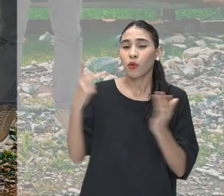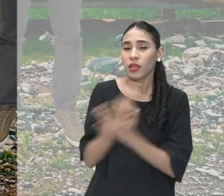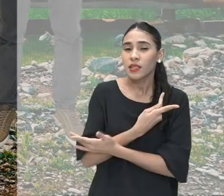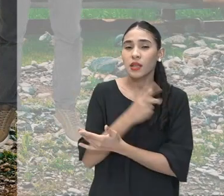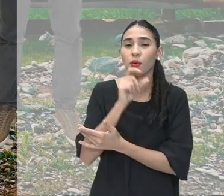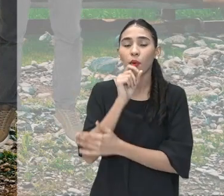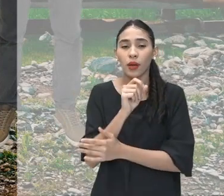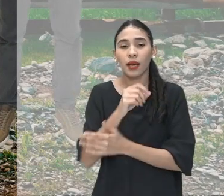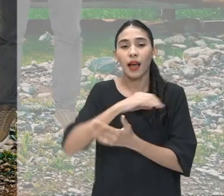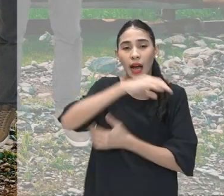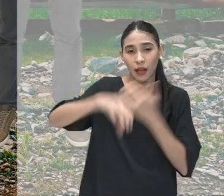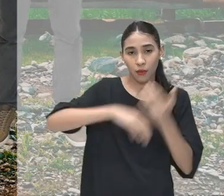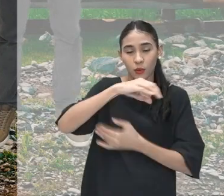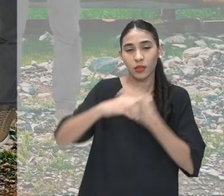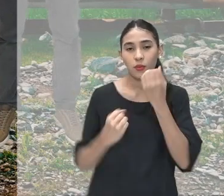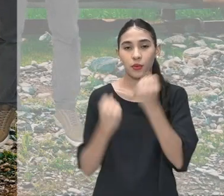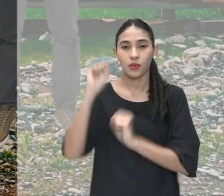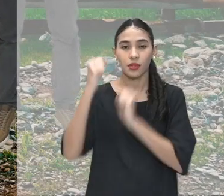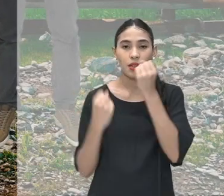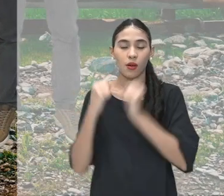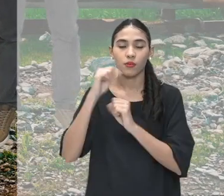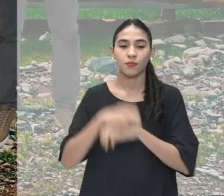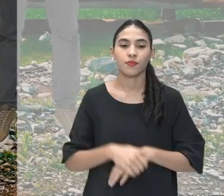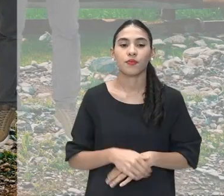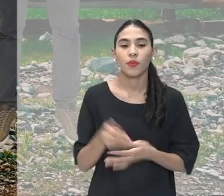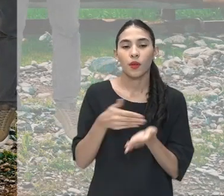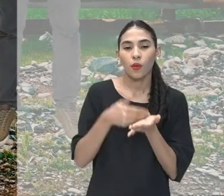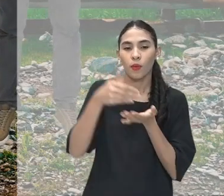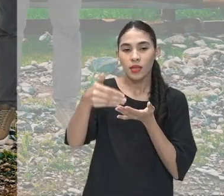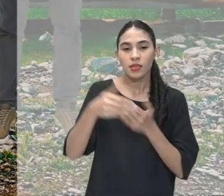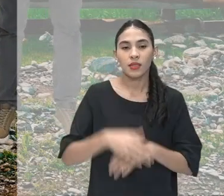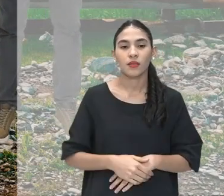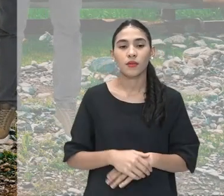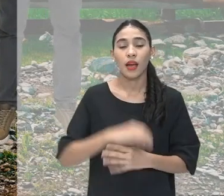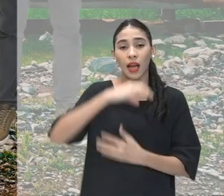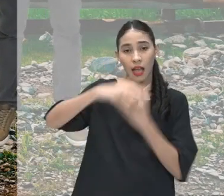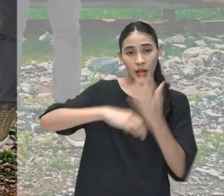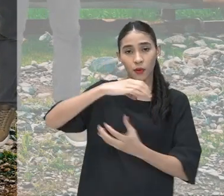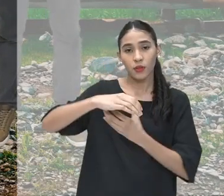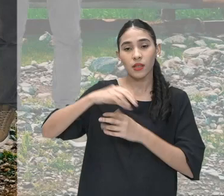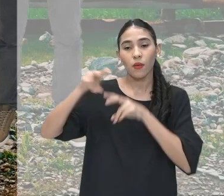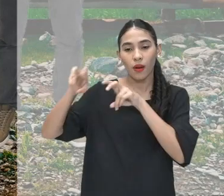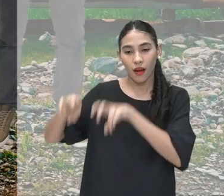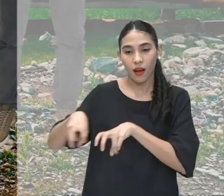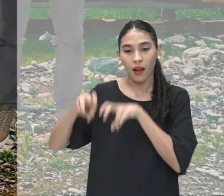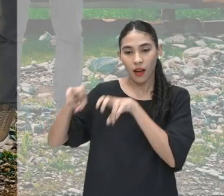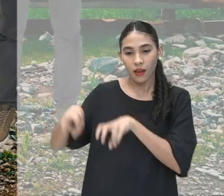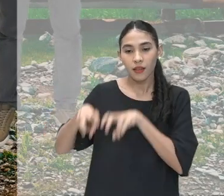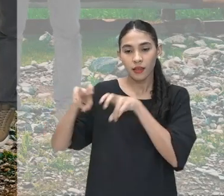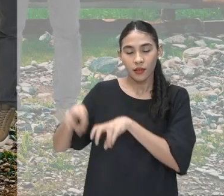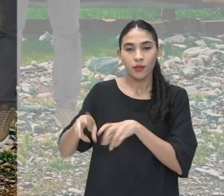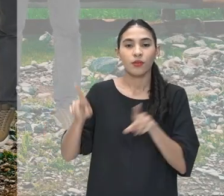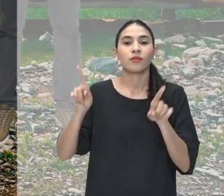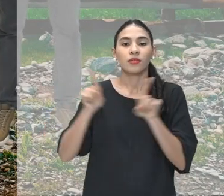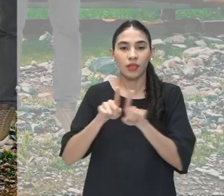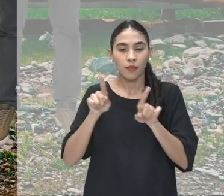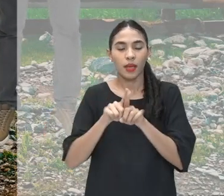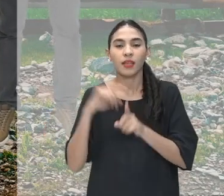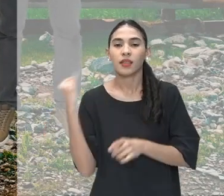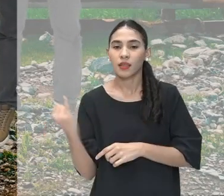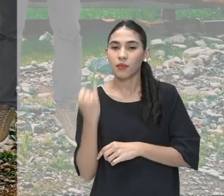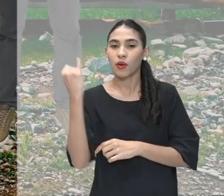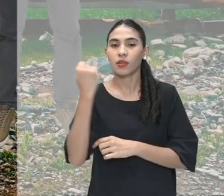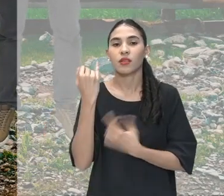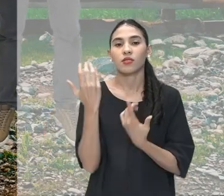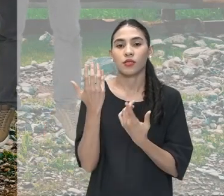a Revolução Industrial. Começando com a Revolução Agrícola. A Revolução Agrícola foi importante nesse processo